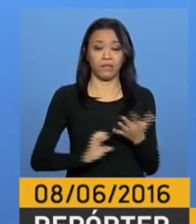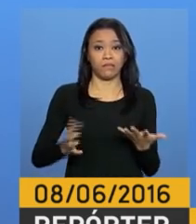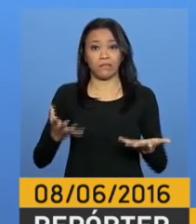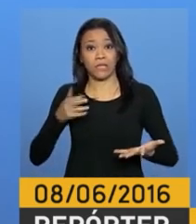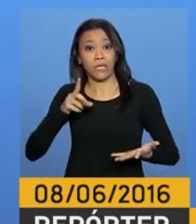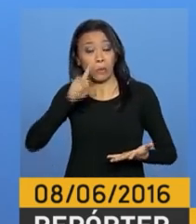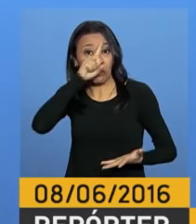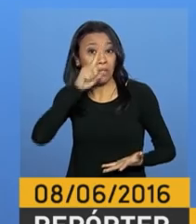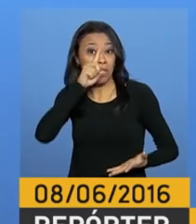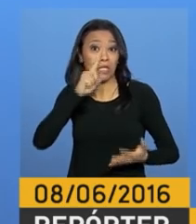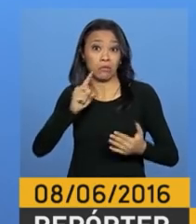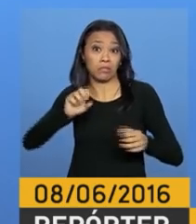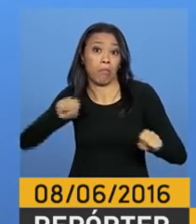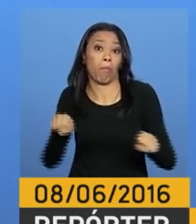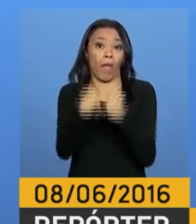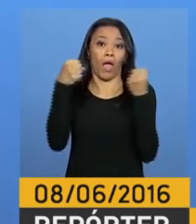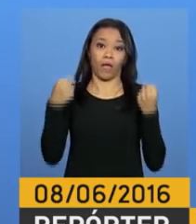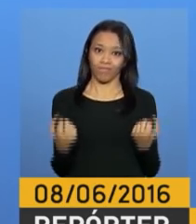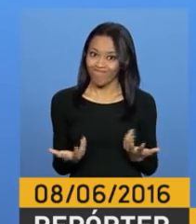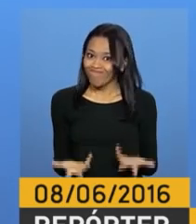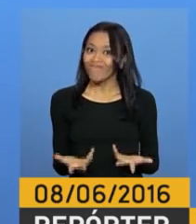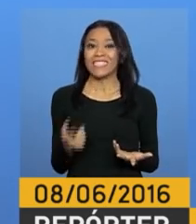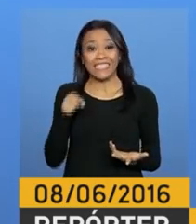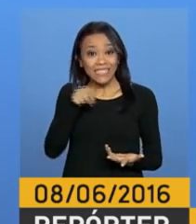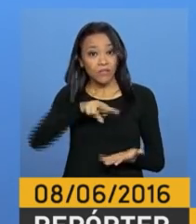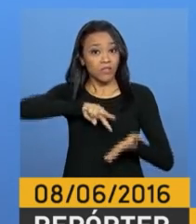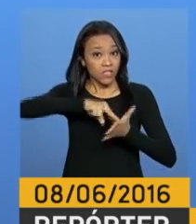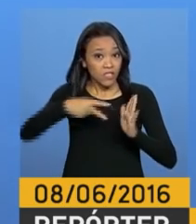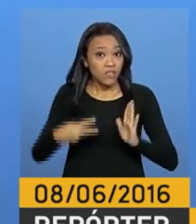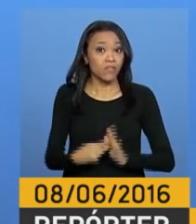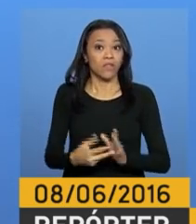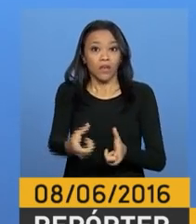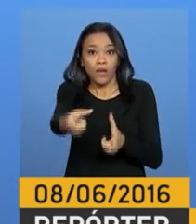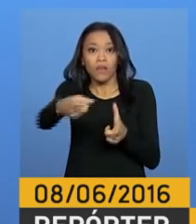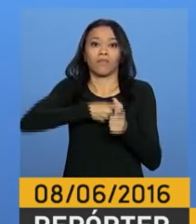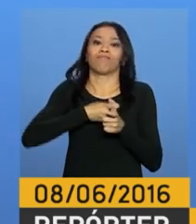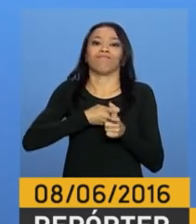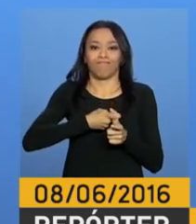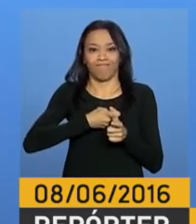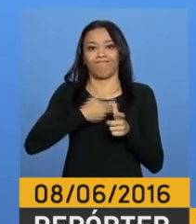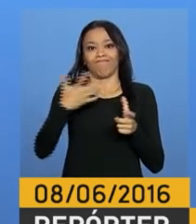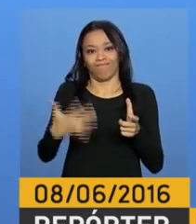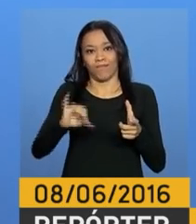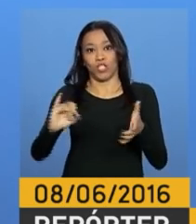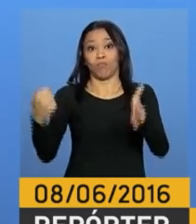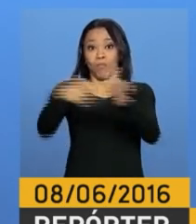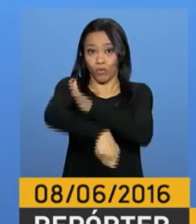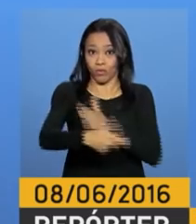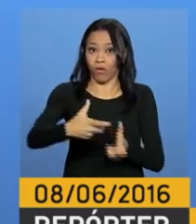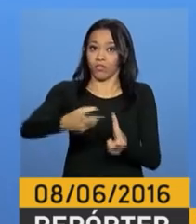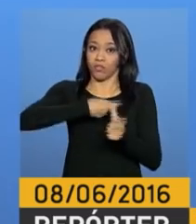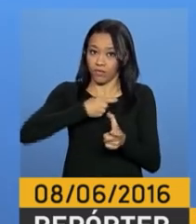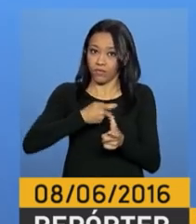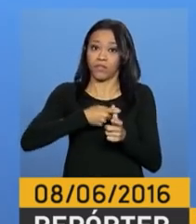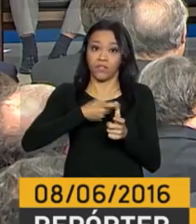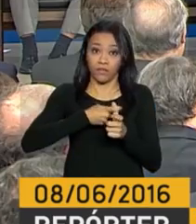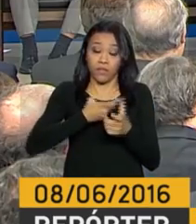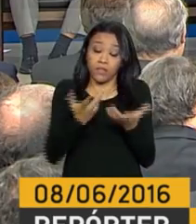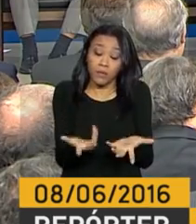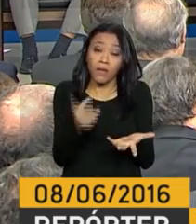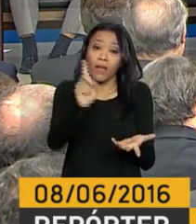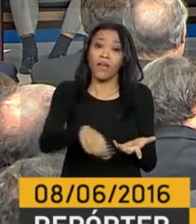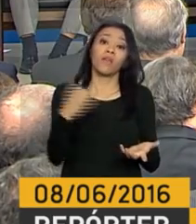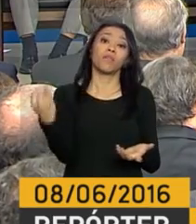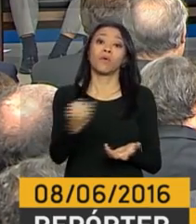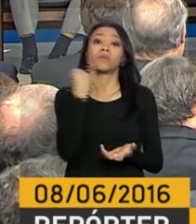feridas isso significará aumentar é a inadimplência de impostos então é fundamental esse primeiro ponto presidente